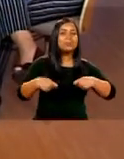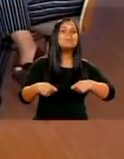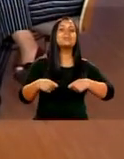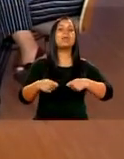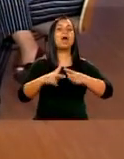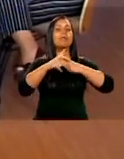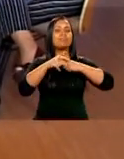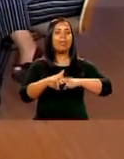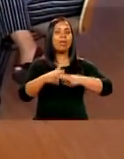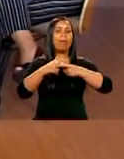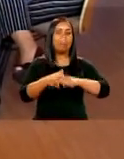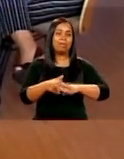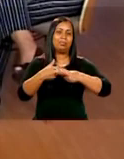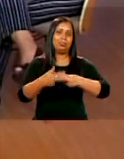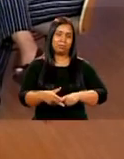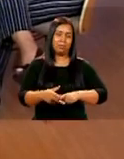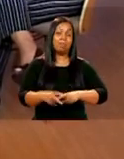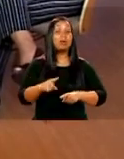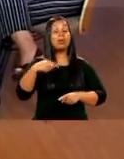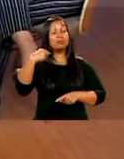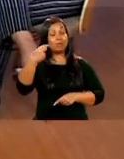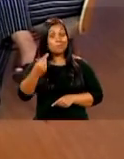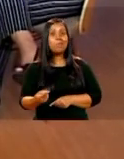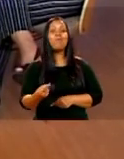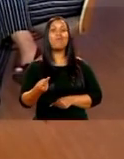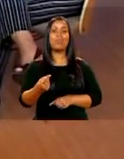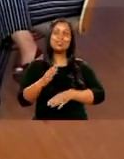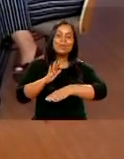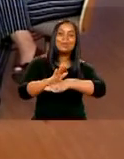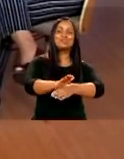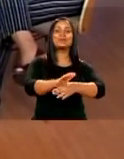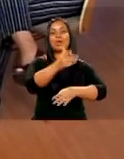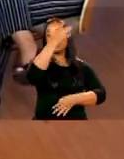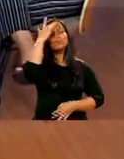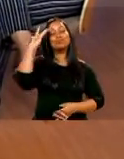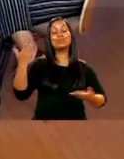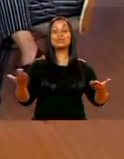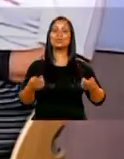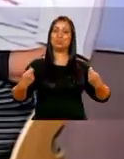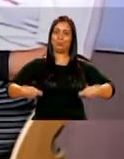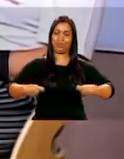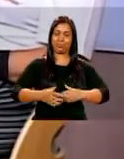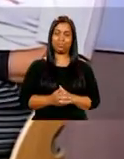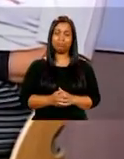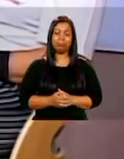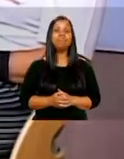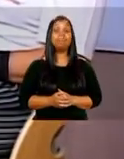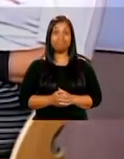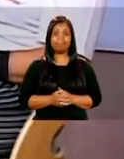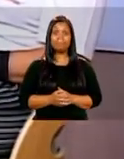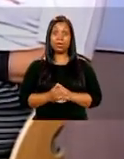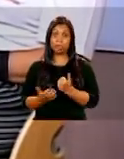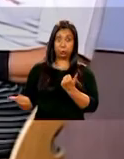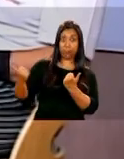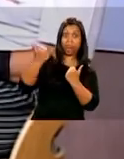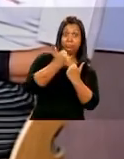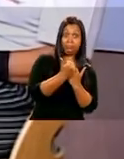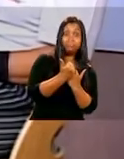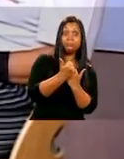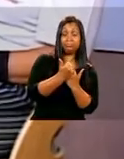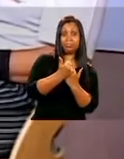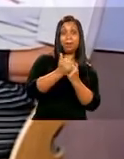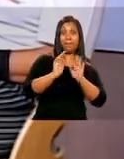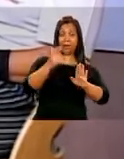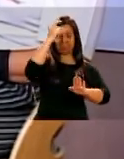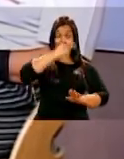do processo de reabilitação para depois me colocar a serviço daqueles que hoje precisam, né? Se colocar no lugar do outro, o